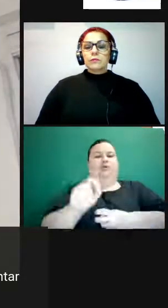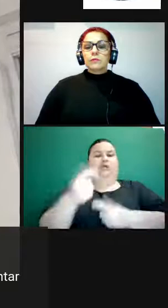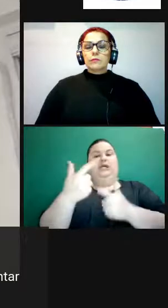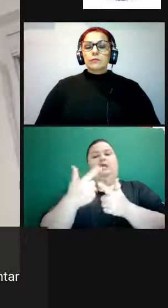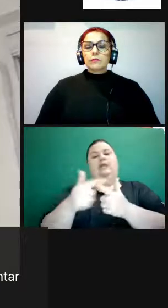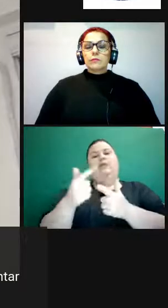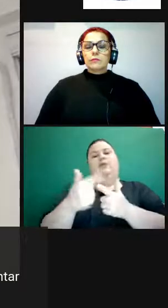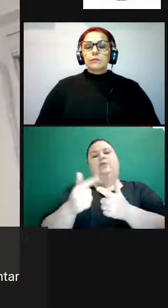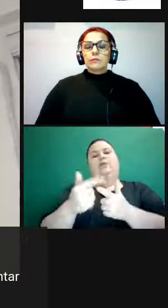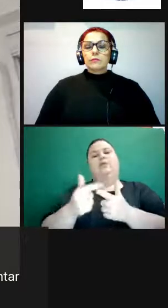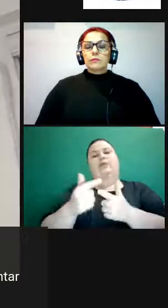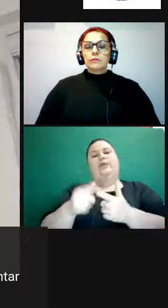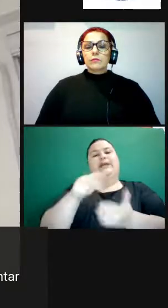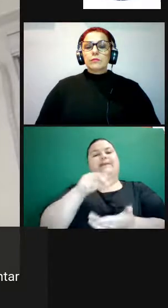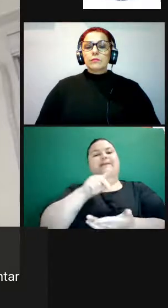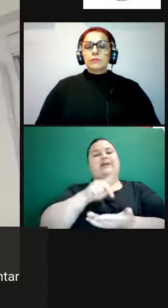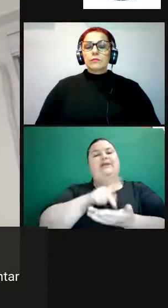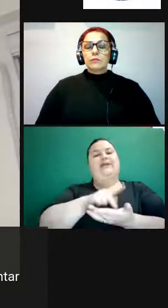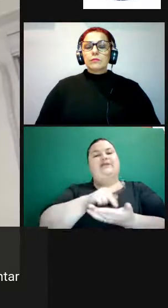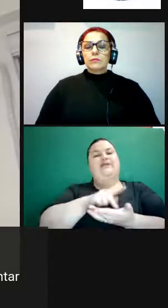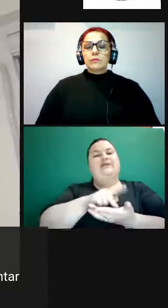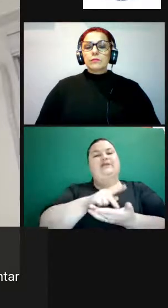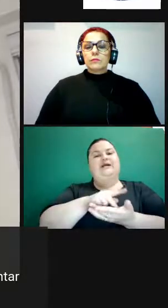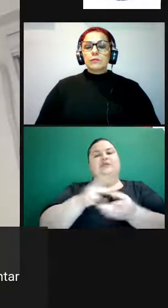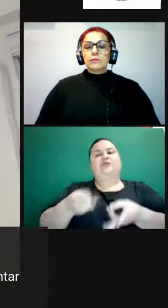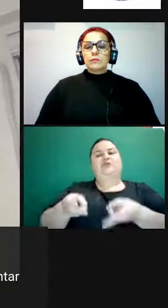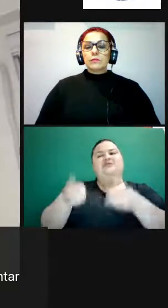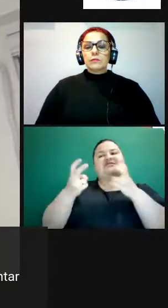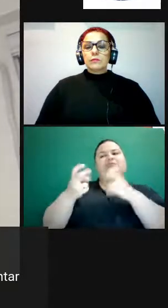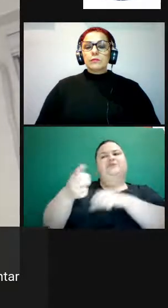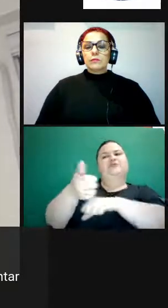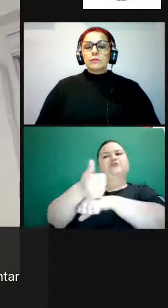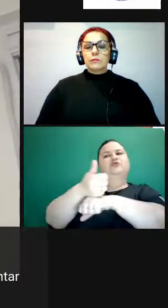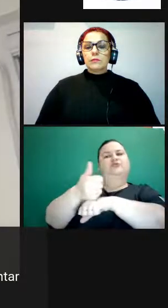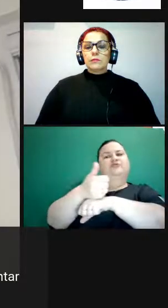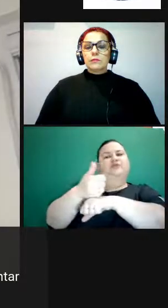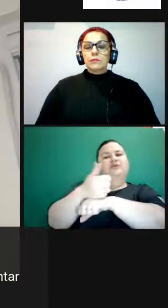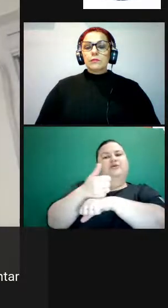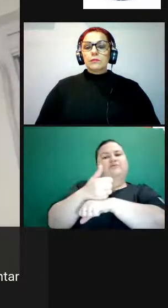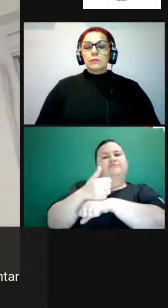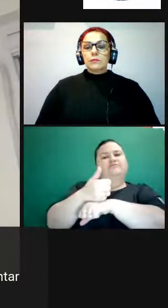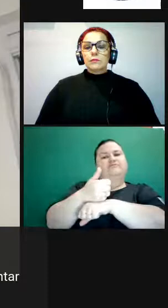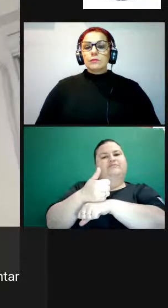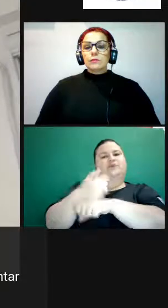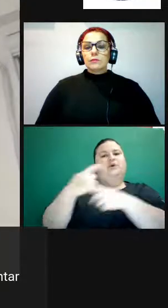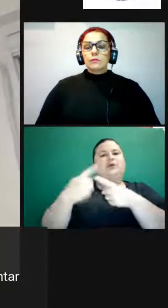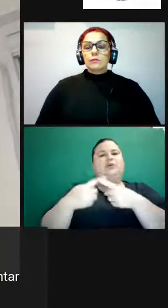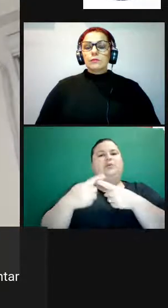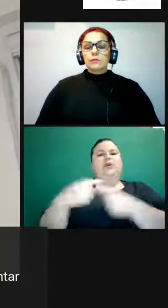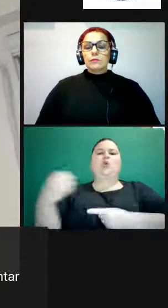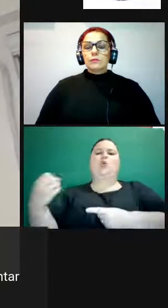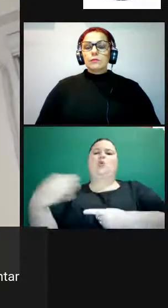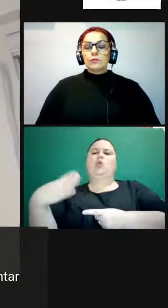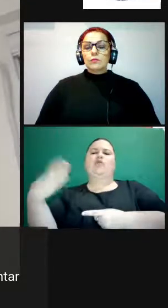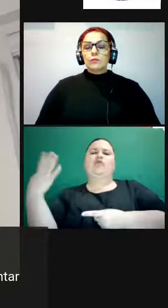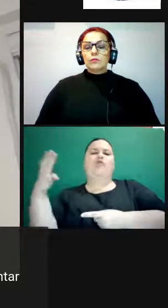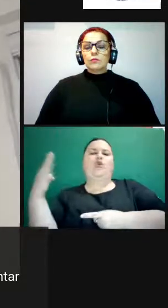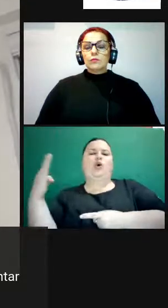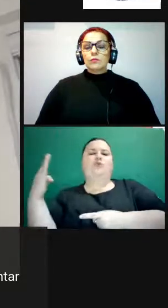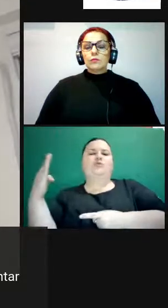na verdade é a nossa percepção profissional Porque o mercado né Eu gosto de falar sobre o novo biólogo o